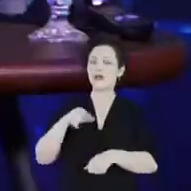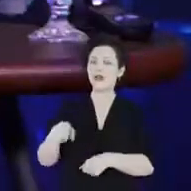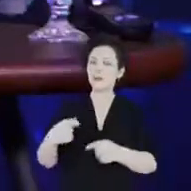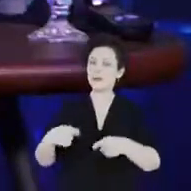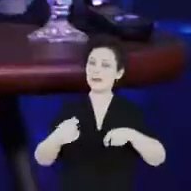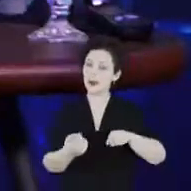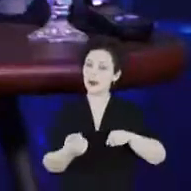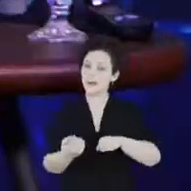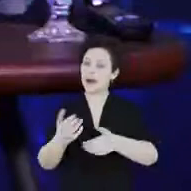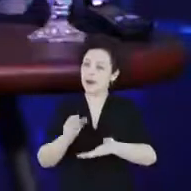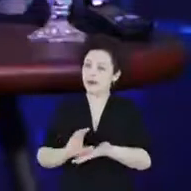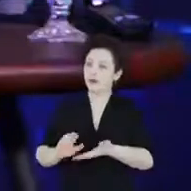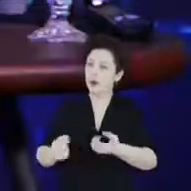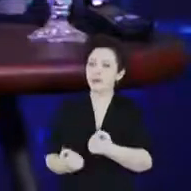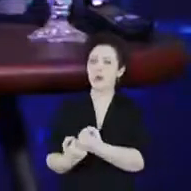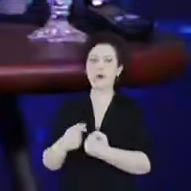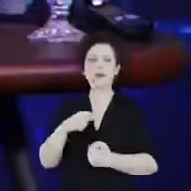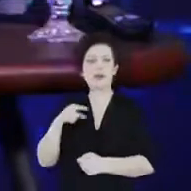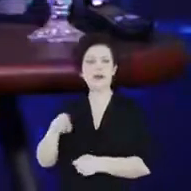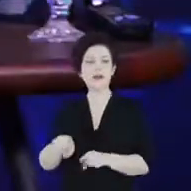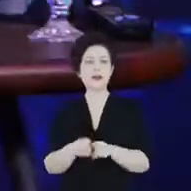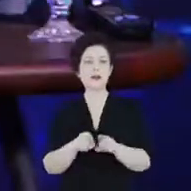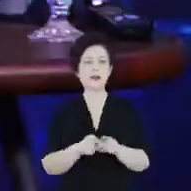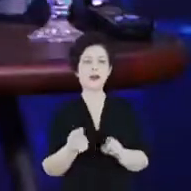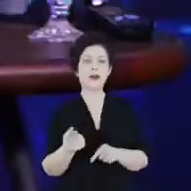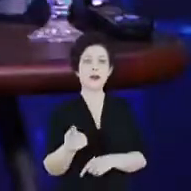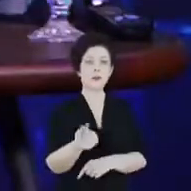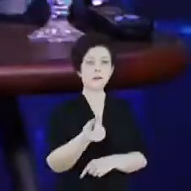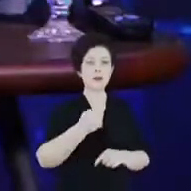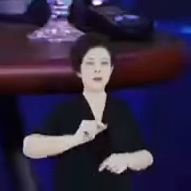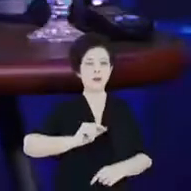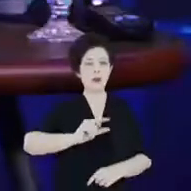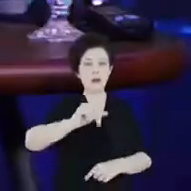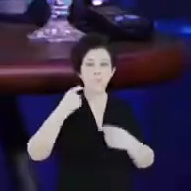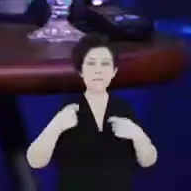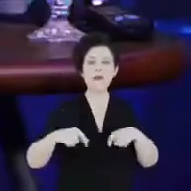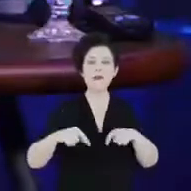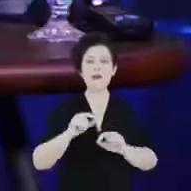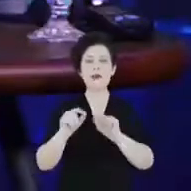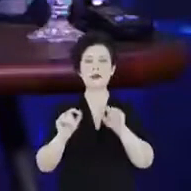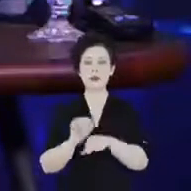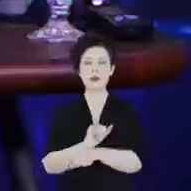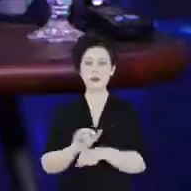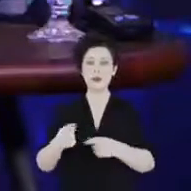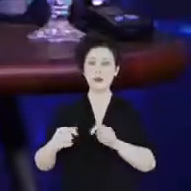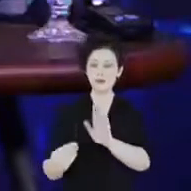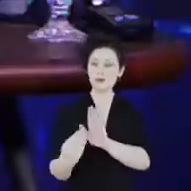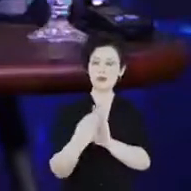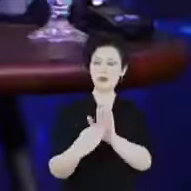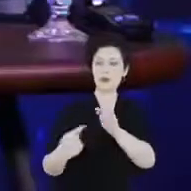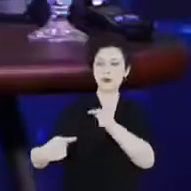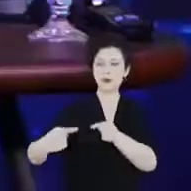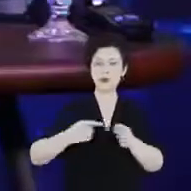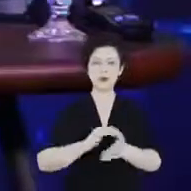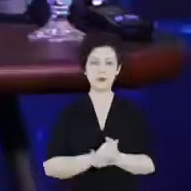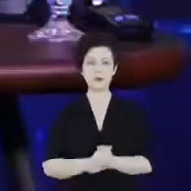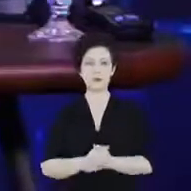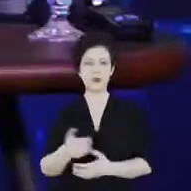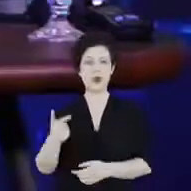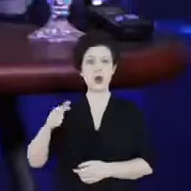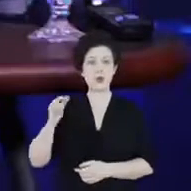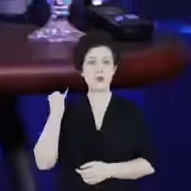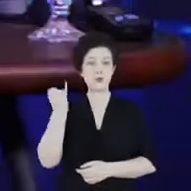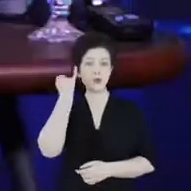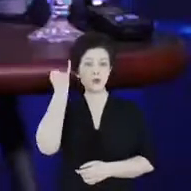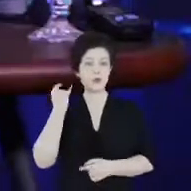e os sinais de preço, sinais ao mercado, precisam ser colocados. Um aspecto muito importante que